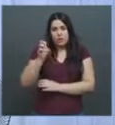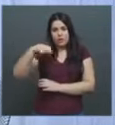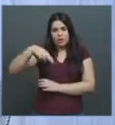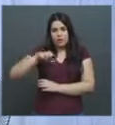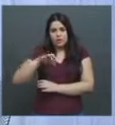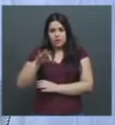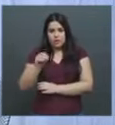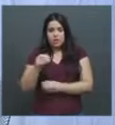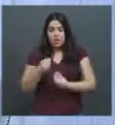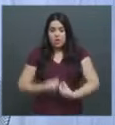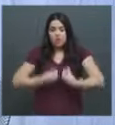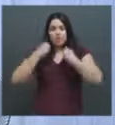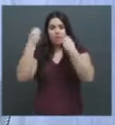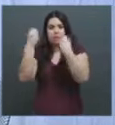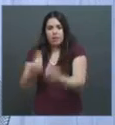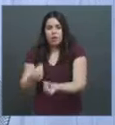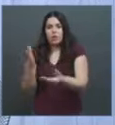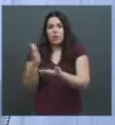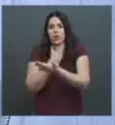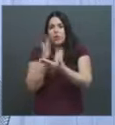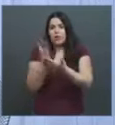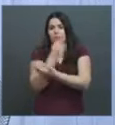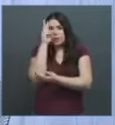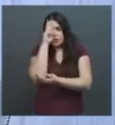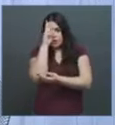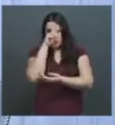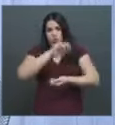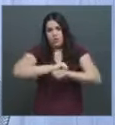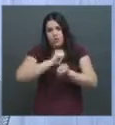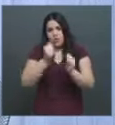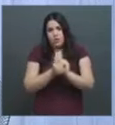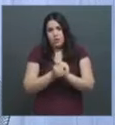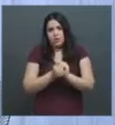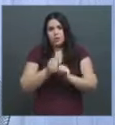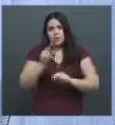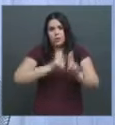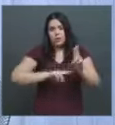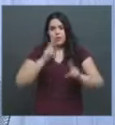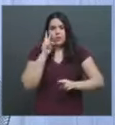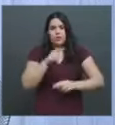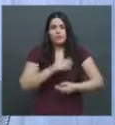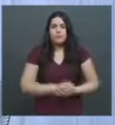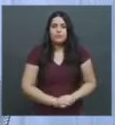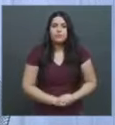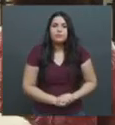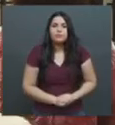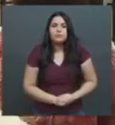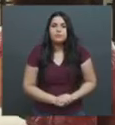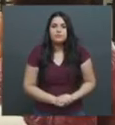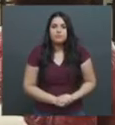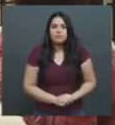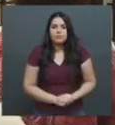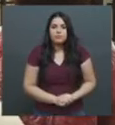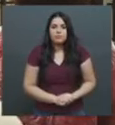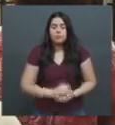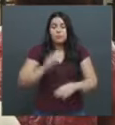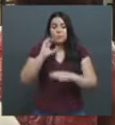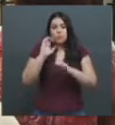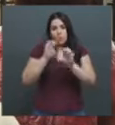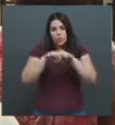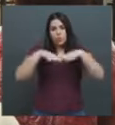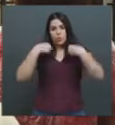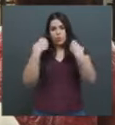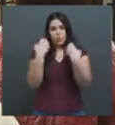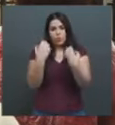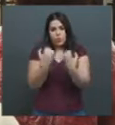doou livros de História da Arte para a Universidade Federal de Uberlândia. Veja na reportagem. O evento,